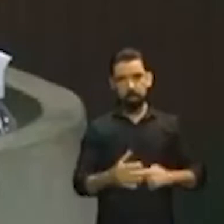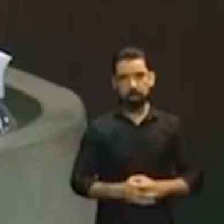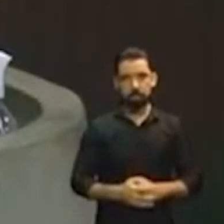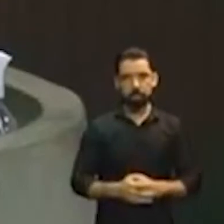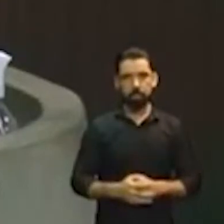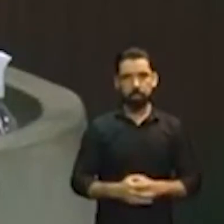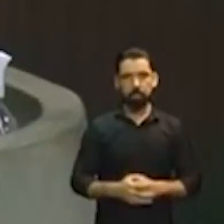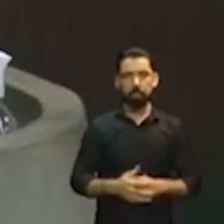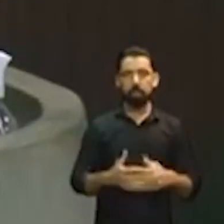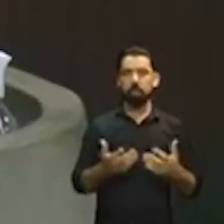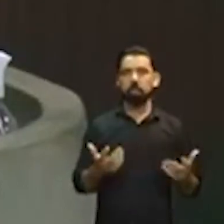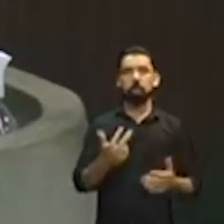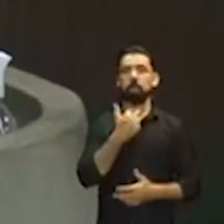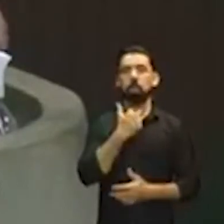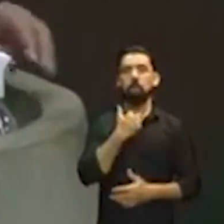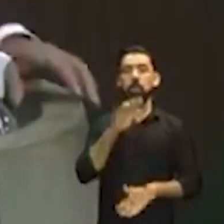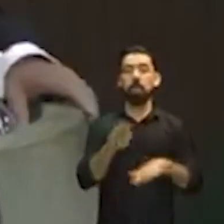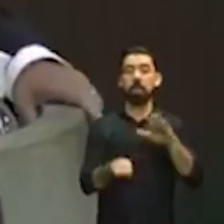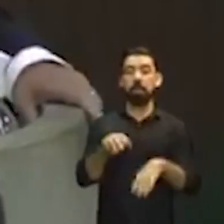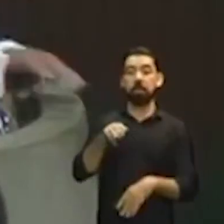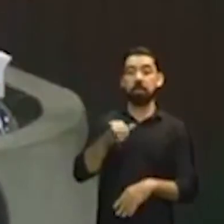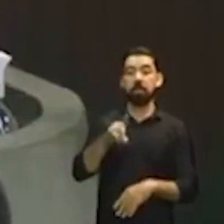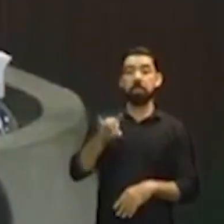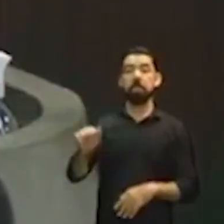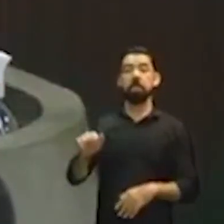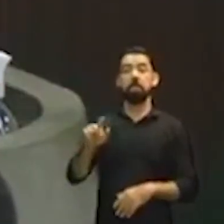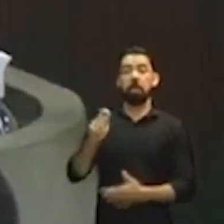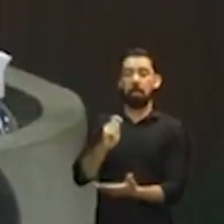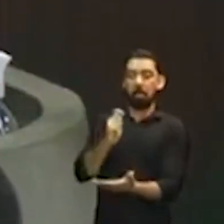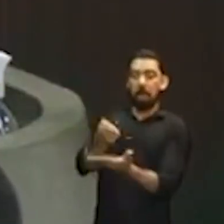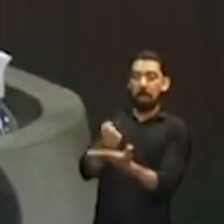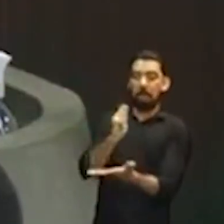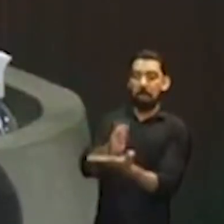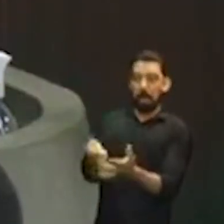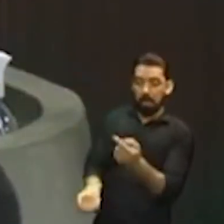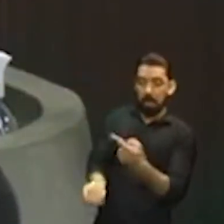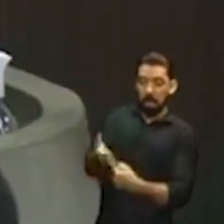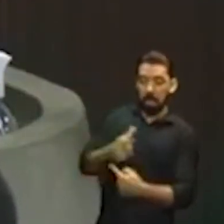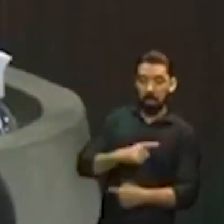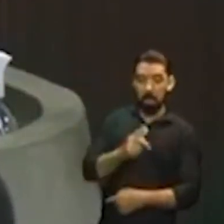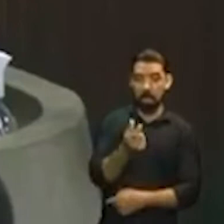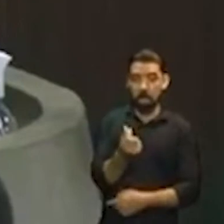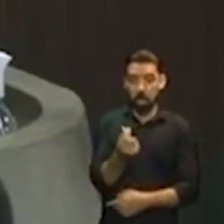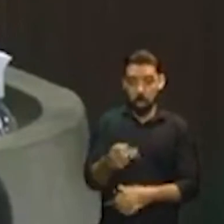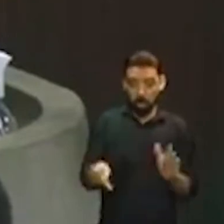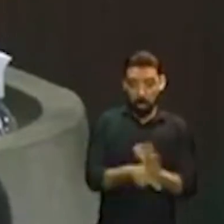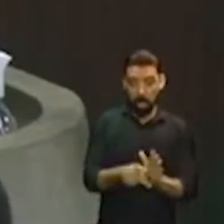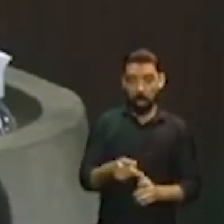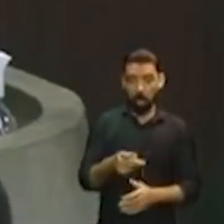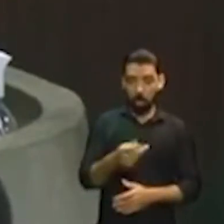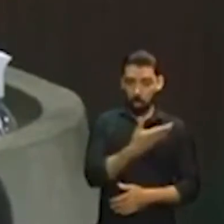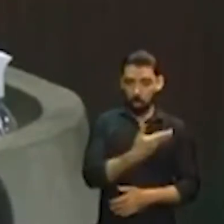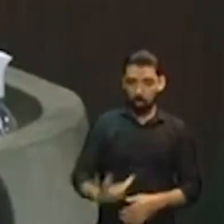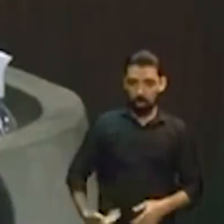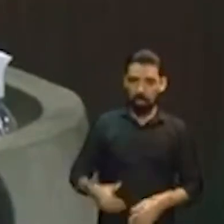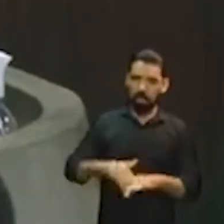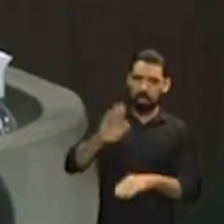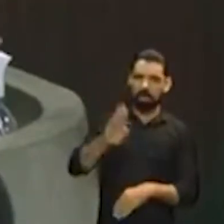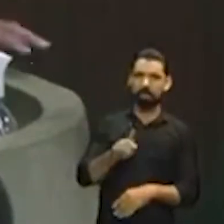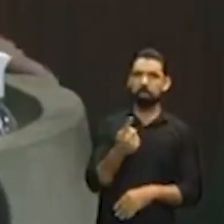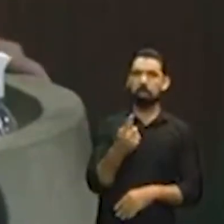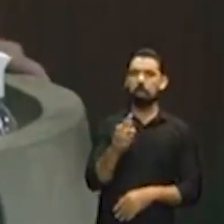através de uma mídia, muitas vezes, paga com dinheiro público. É mais de